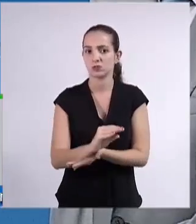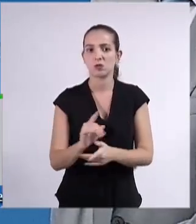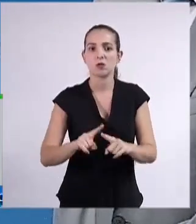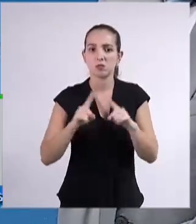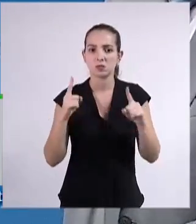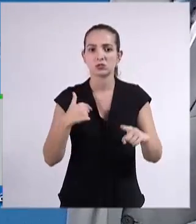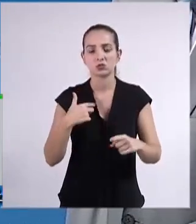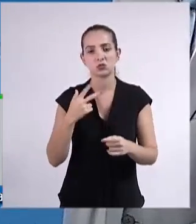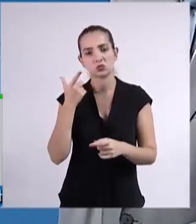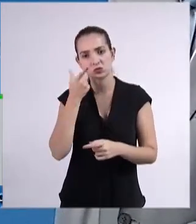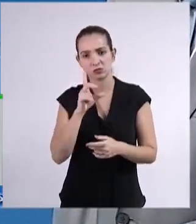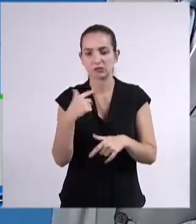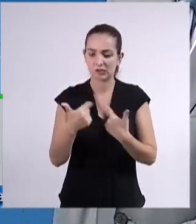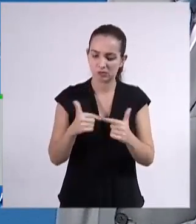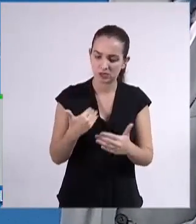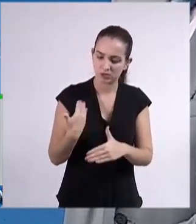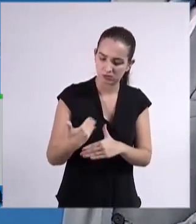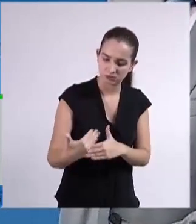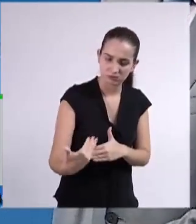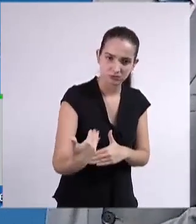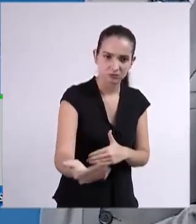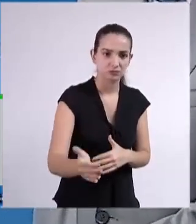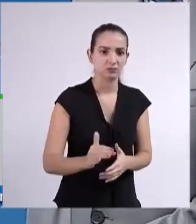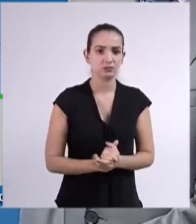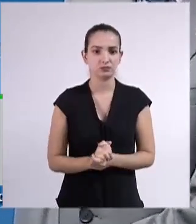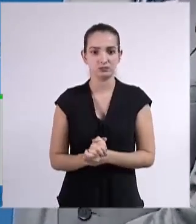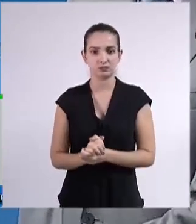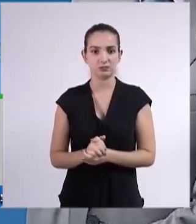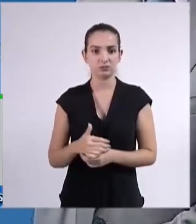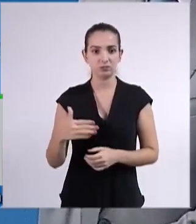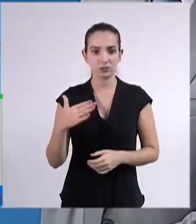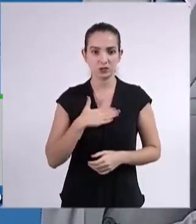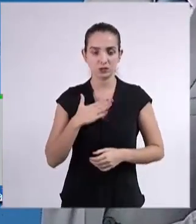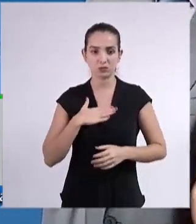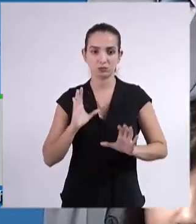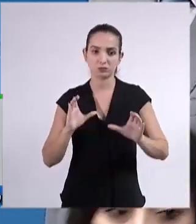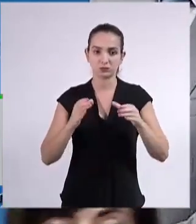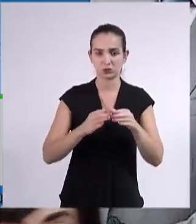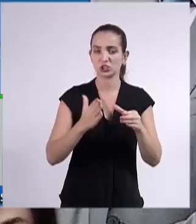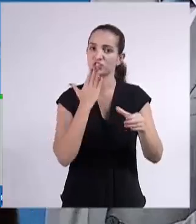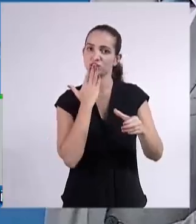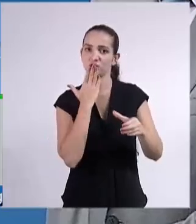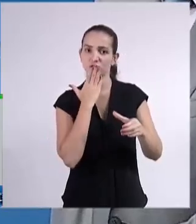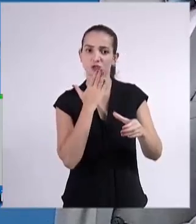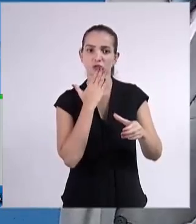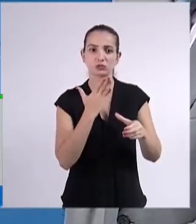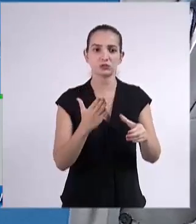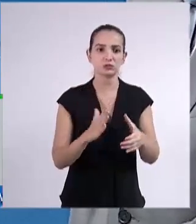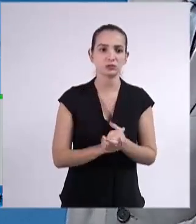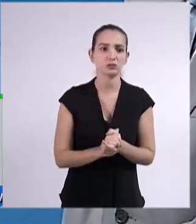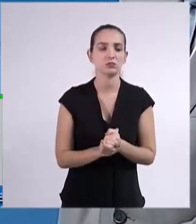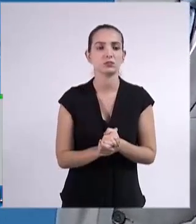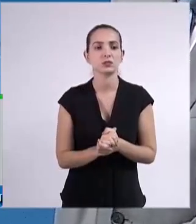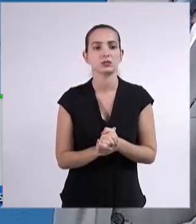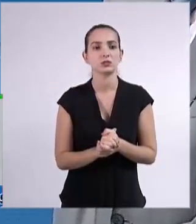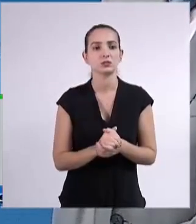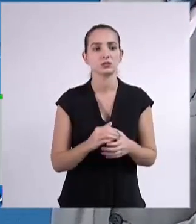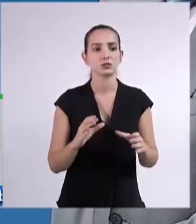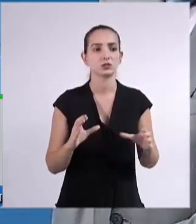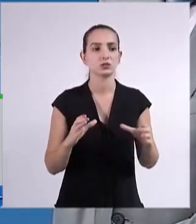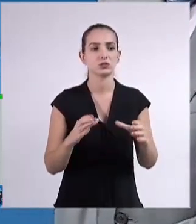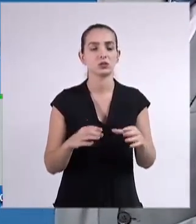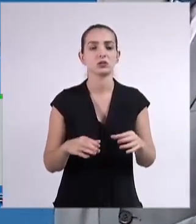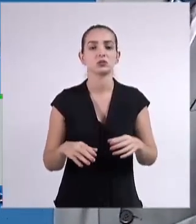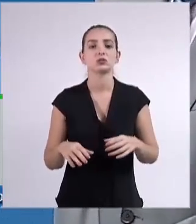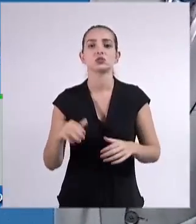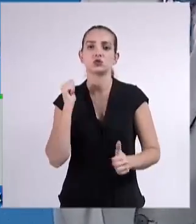consegui trabalhar um tempo. O meu clube, meu time, enfrentou times de São Paulo, Corinthians, ganhamos do Corinthians, ganhamos do